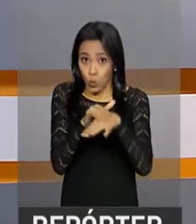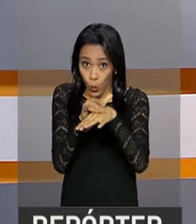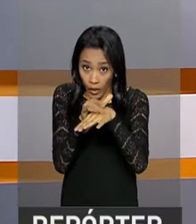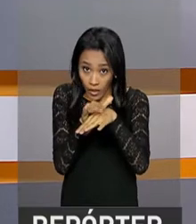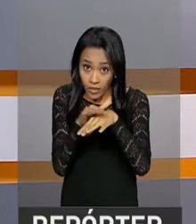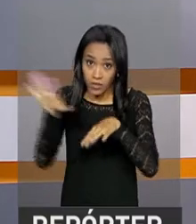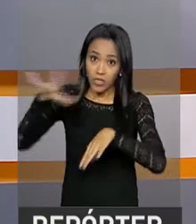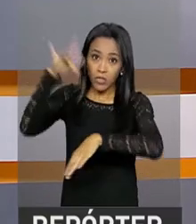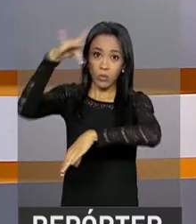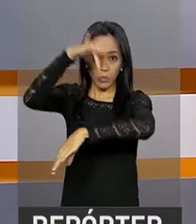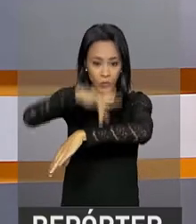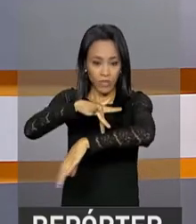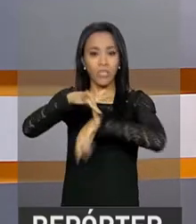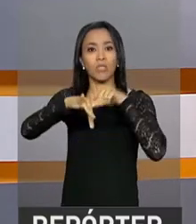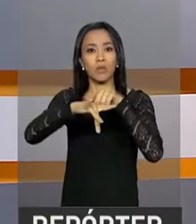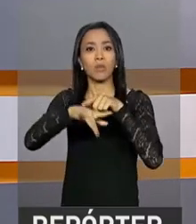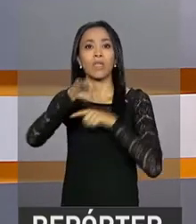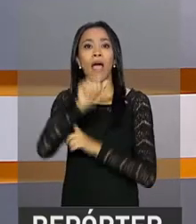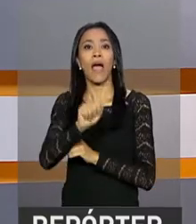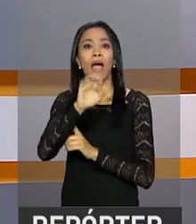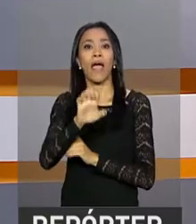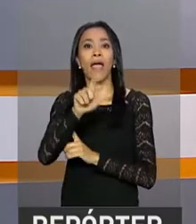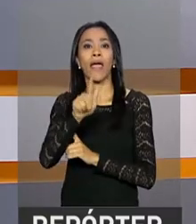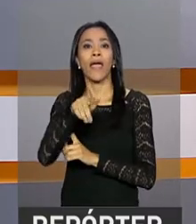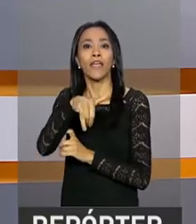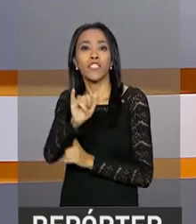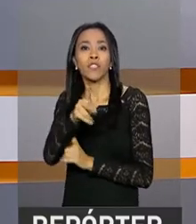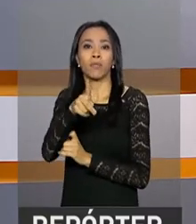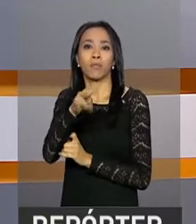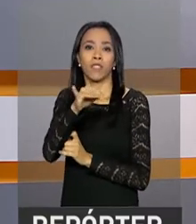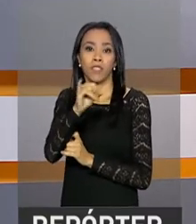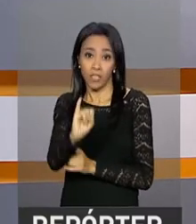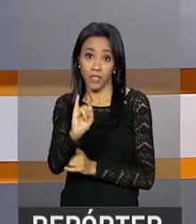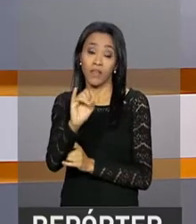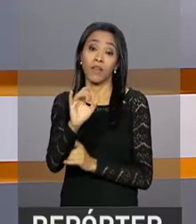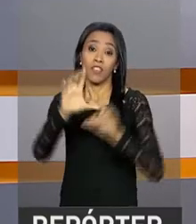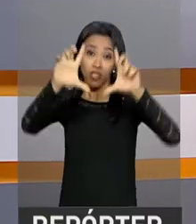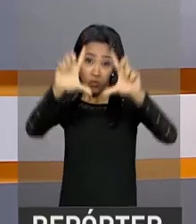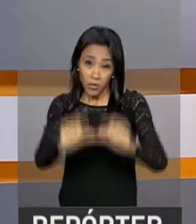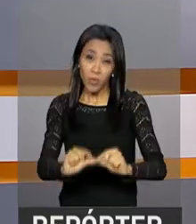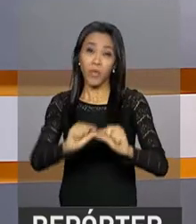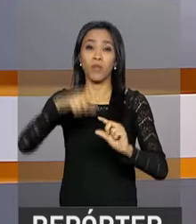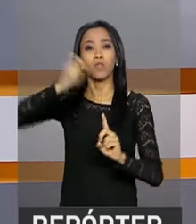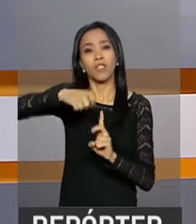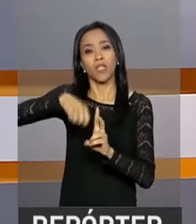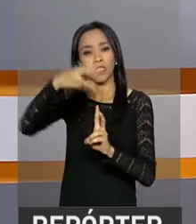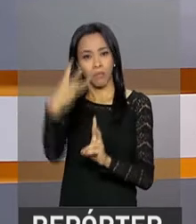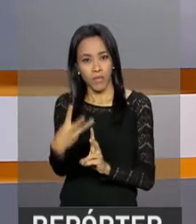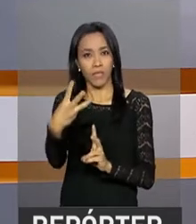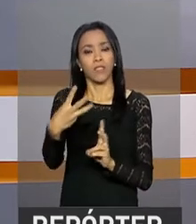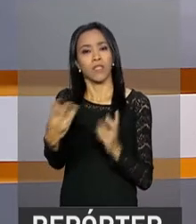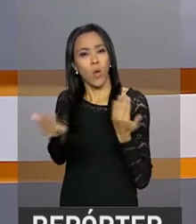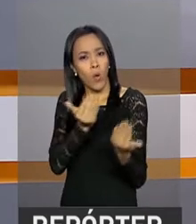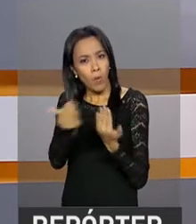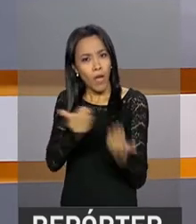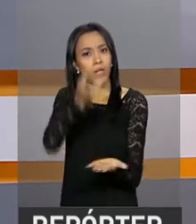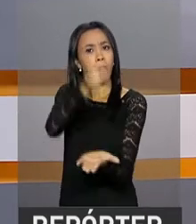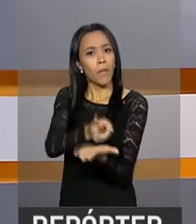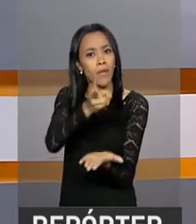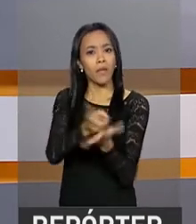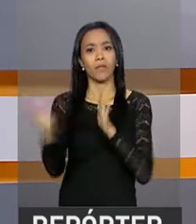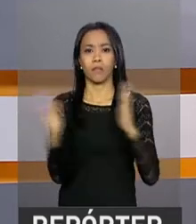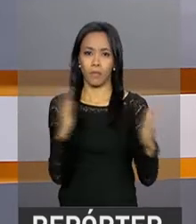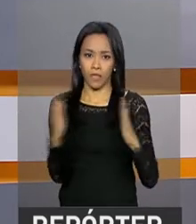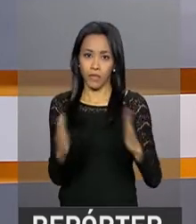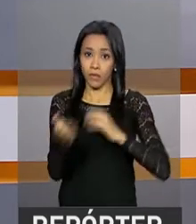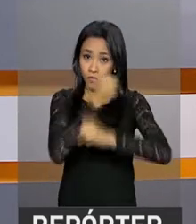pelo mosquito Aedes aegypti caiu nos três primeiros meses desse ano, se comparado com o mesmo